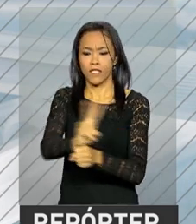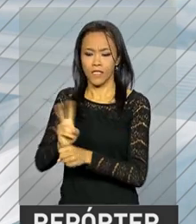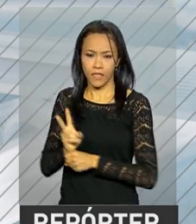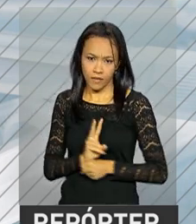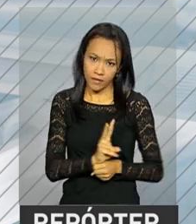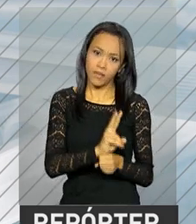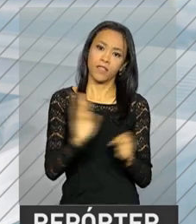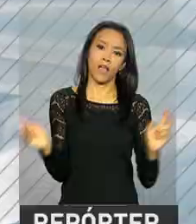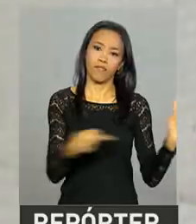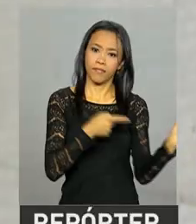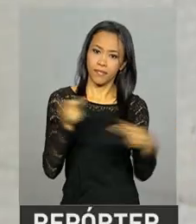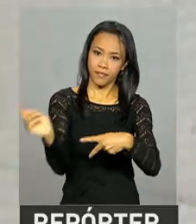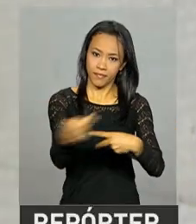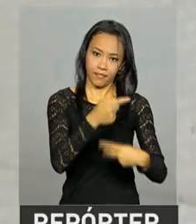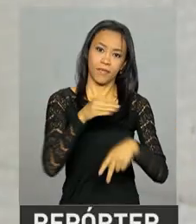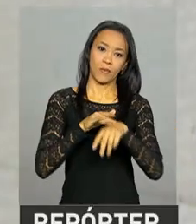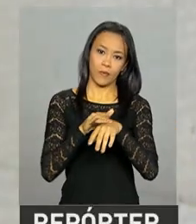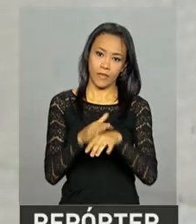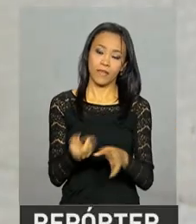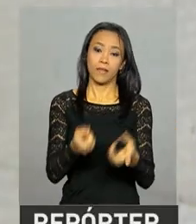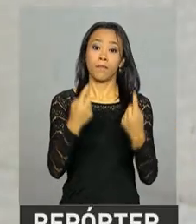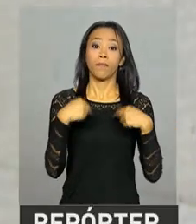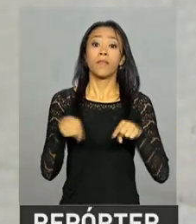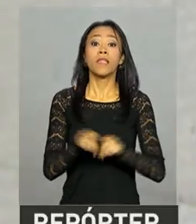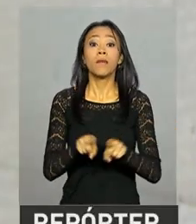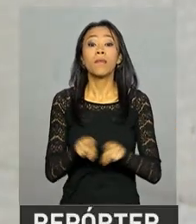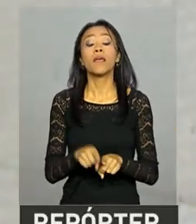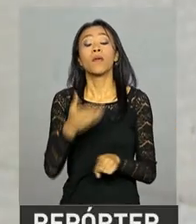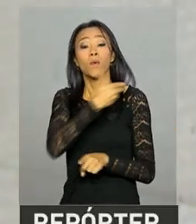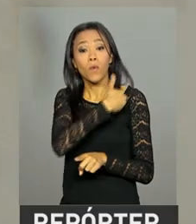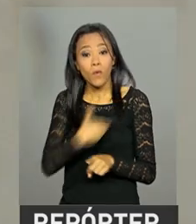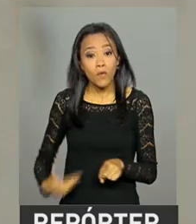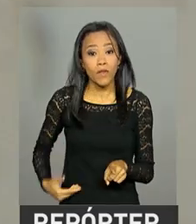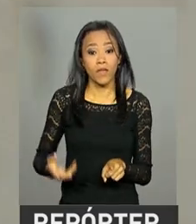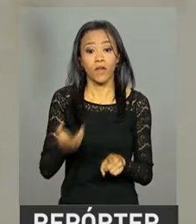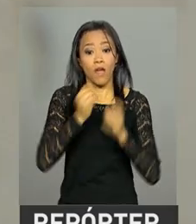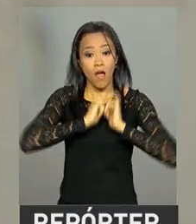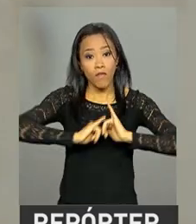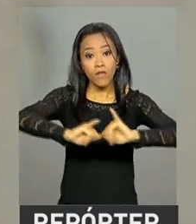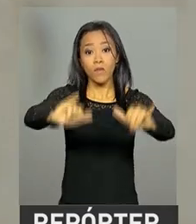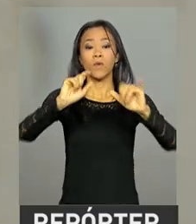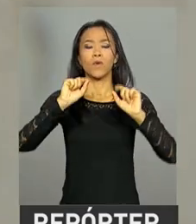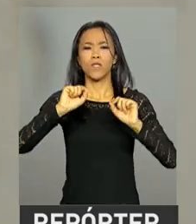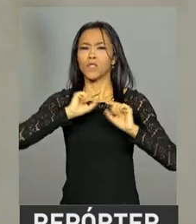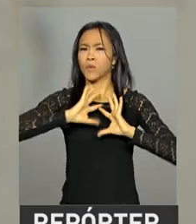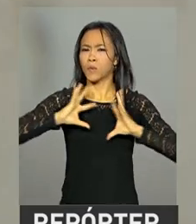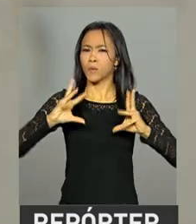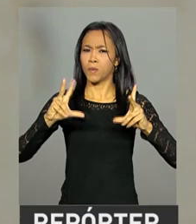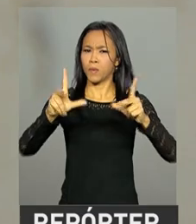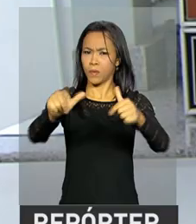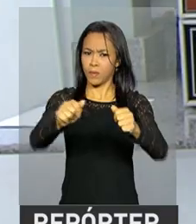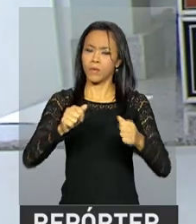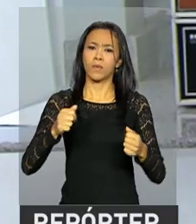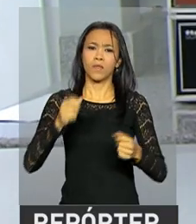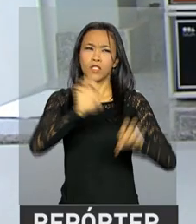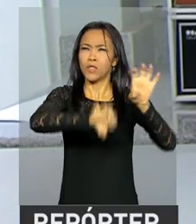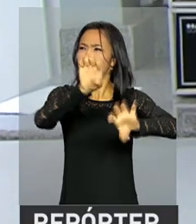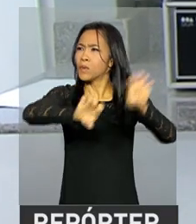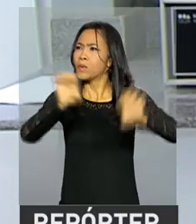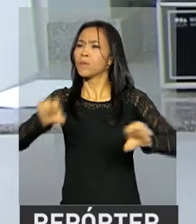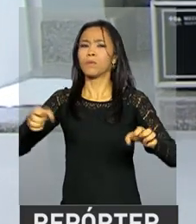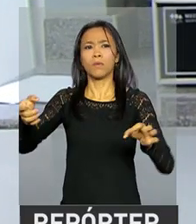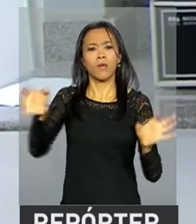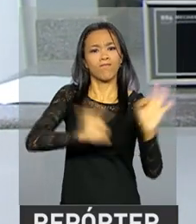municípios afetados o governo informou também que vai ressarcir todos os investimentos em infraestrutura para